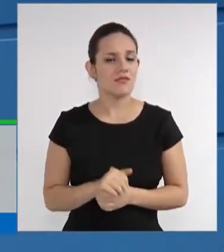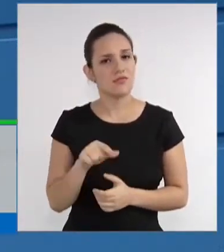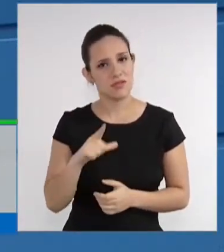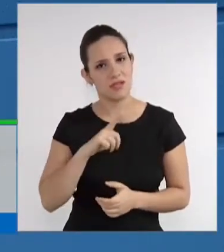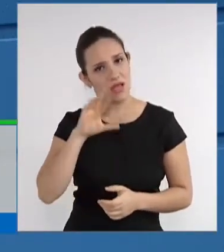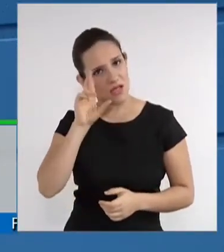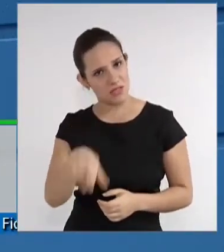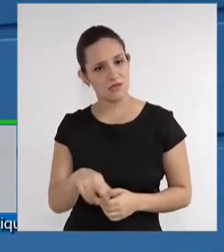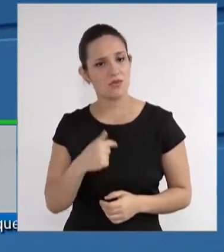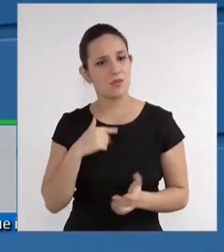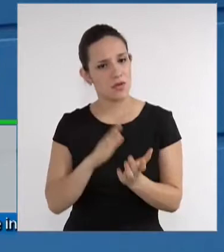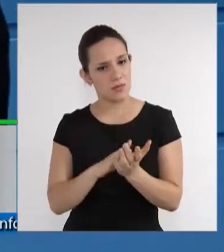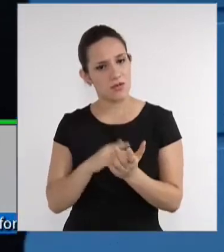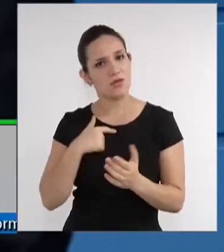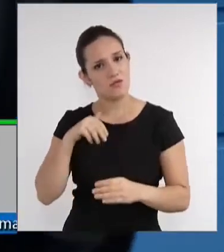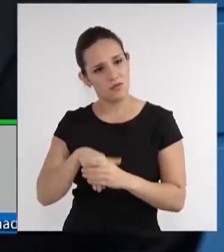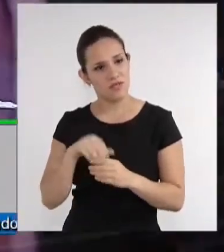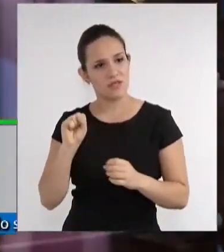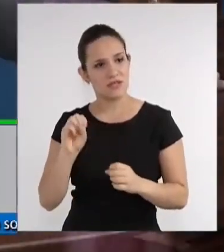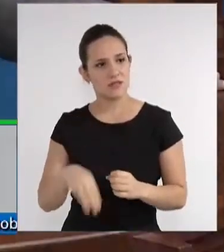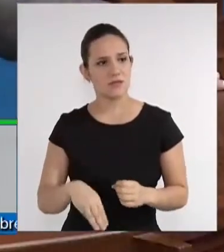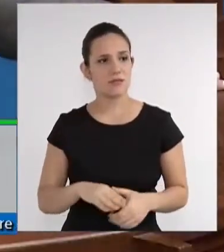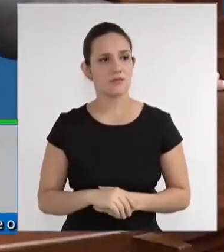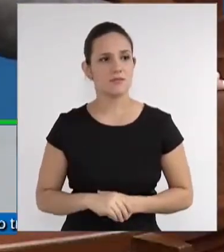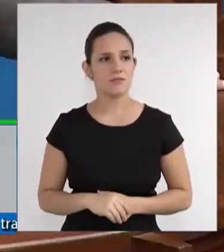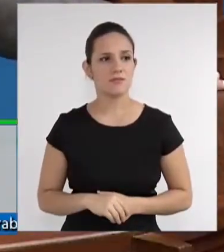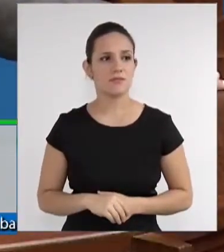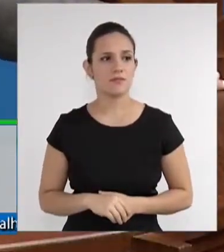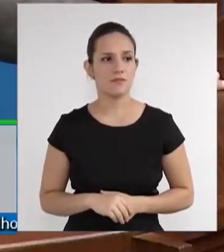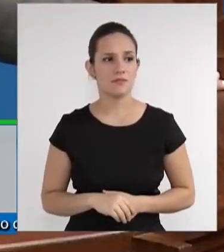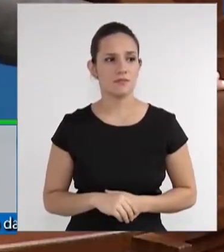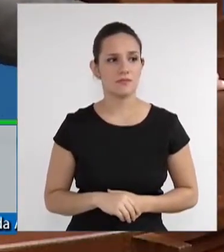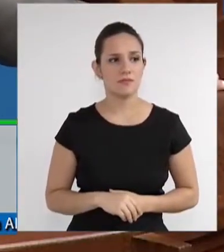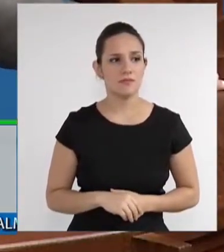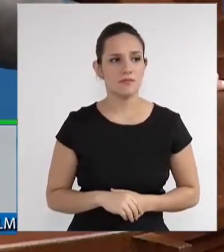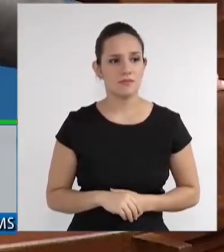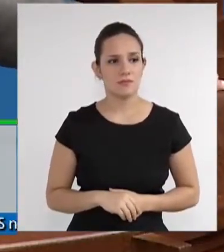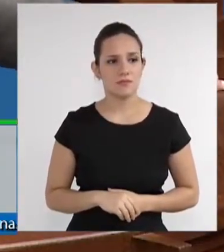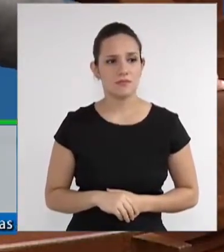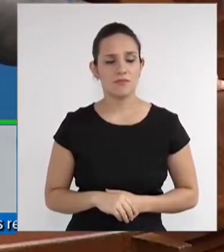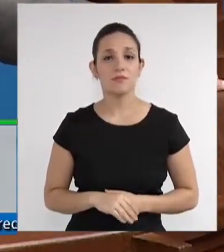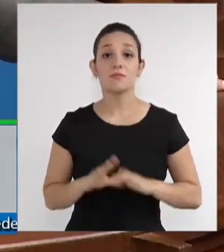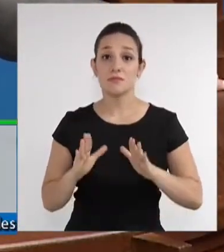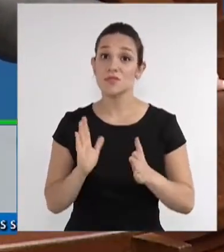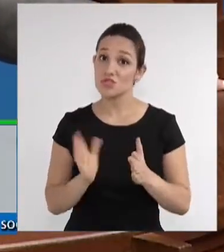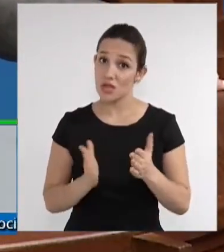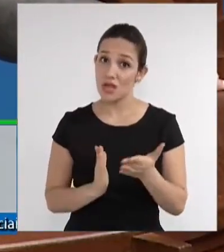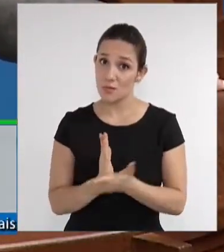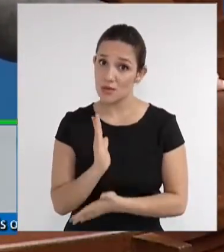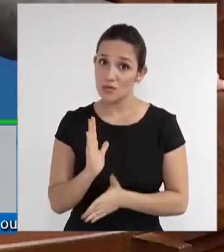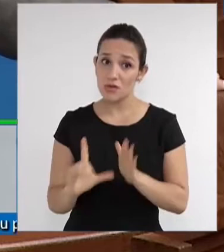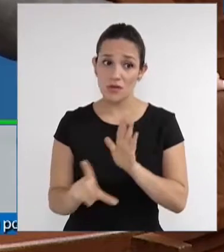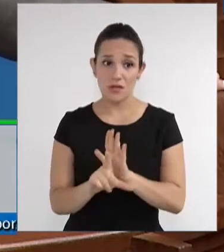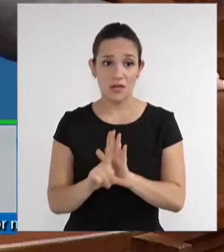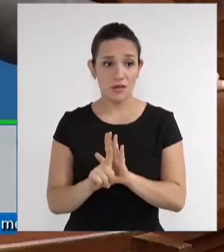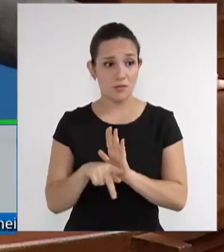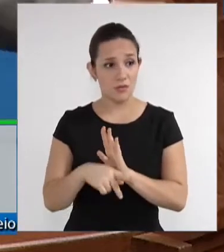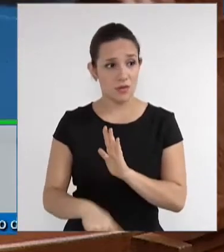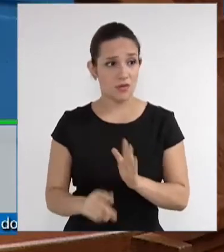razão e parabenizo, e vou votar a favor. Eu agradeço. O deputado Paulo Ciufi já foi aprovado, já é lei aprovada por essa Casa,